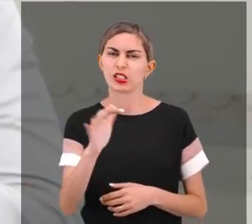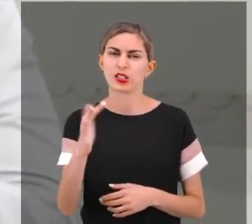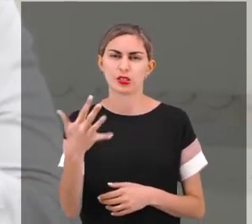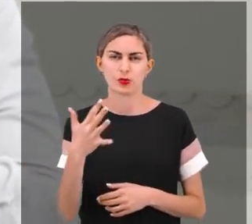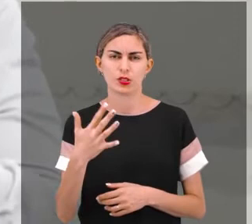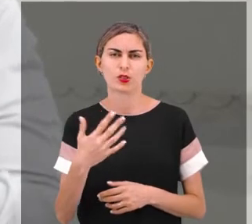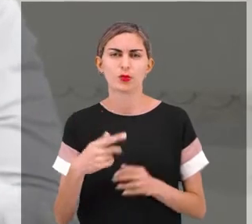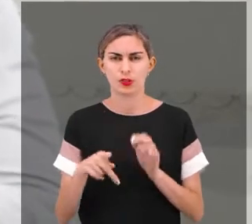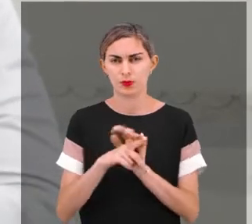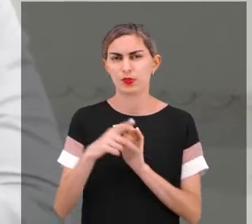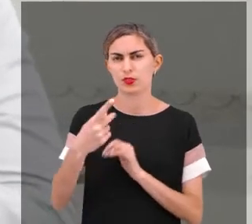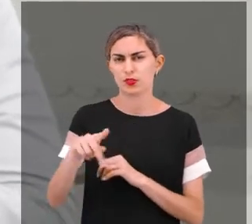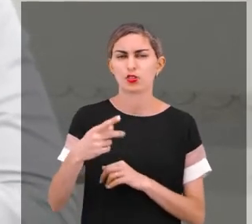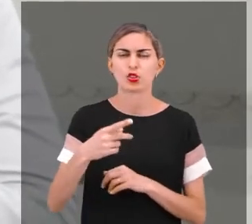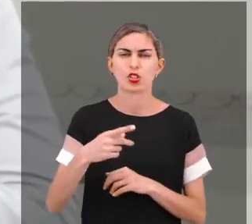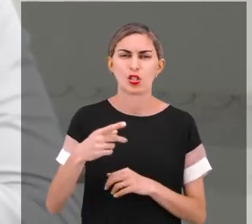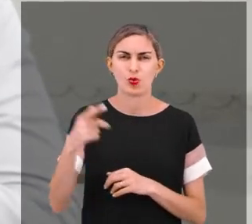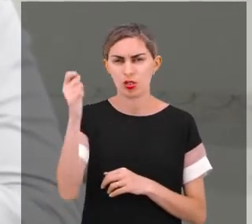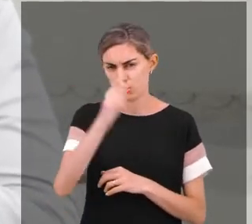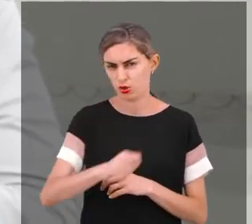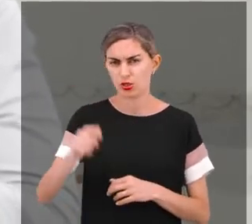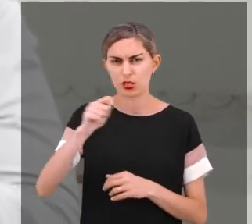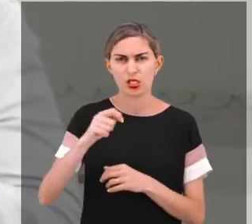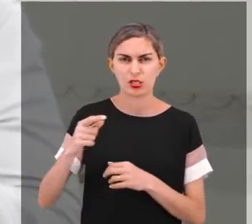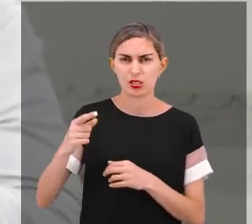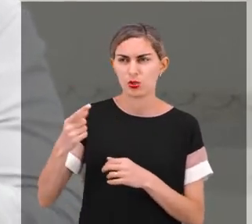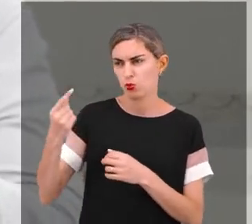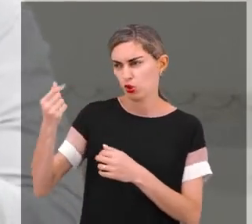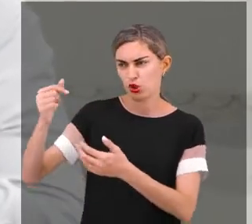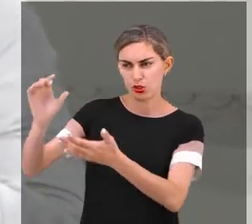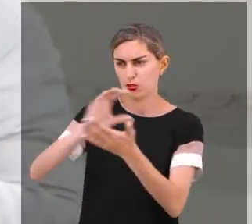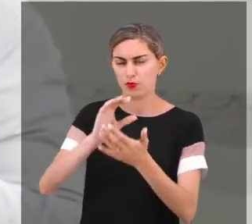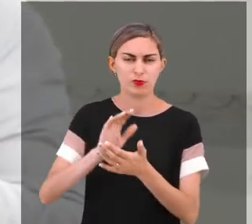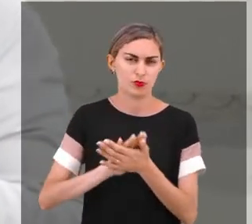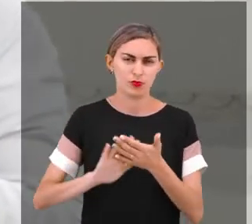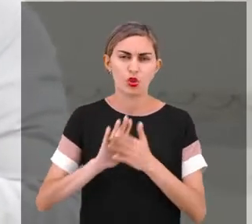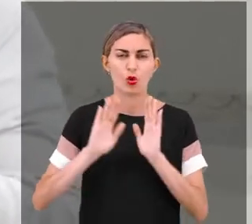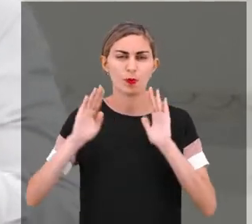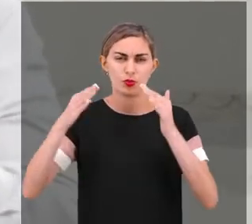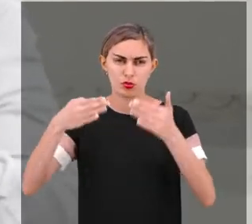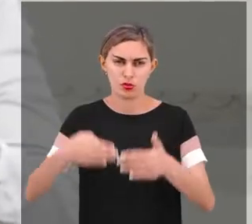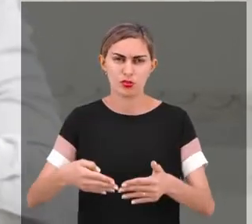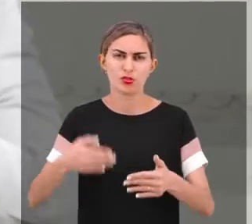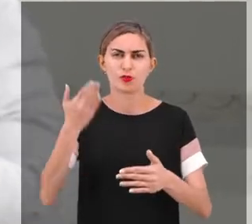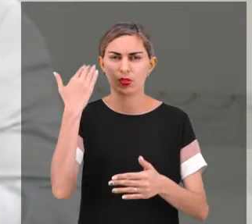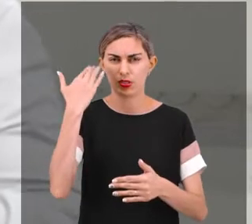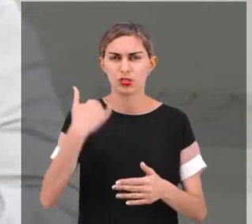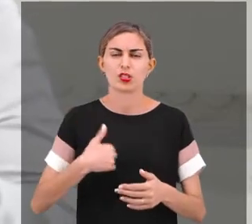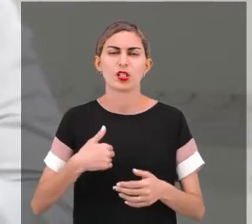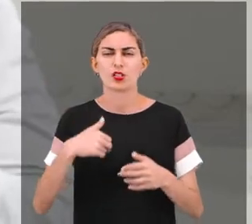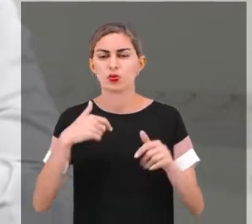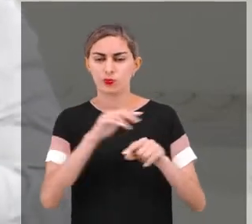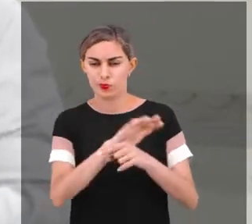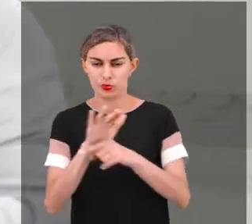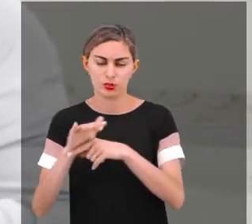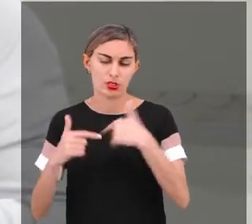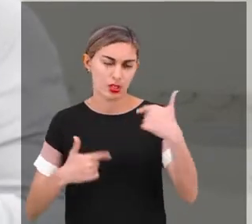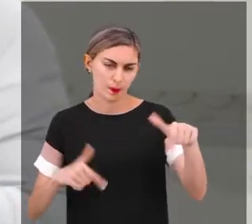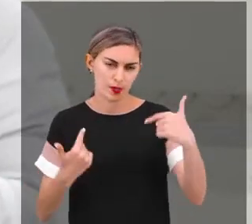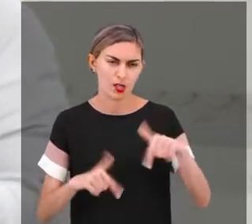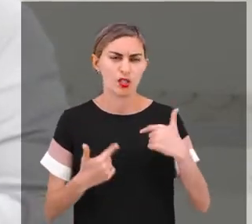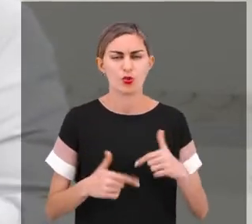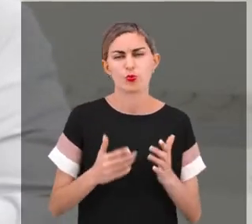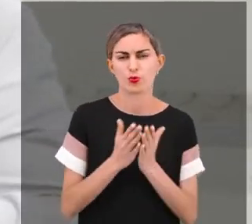E é uma entidade sem fins lucrativos, né, cujo o objetivo era realizar a escala dos